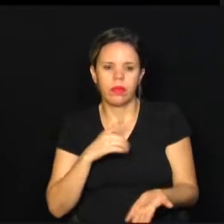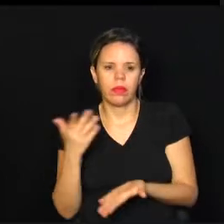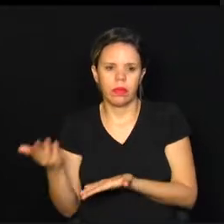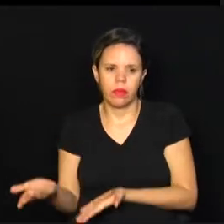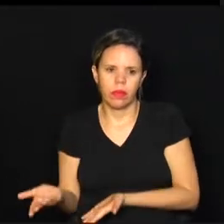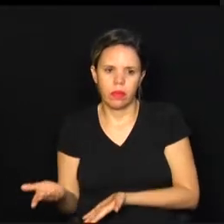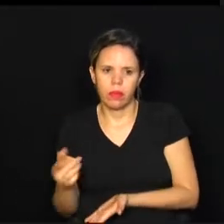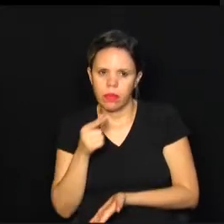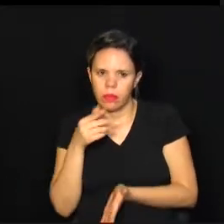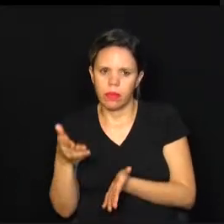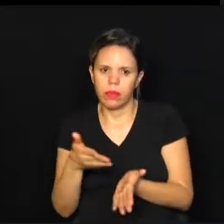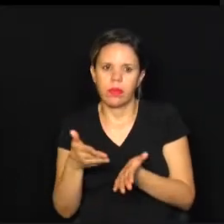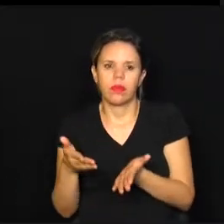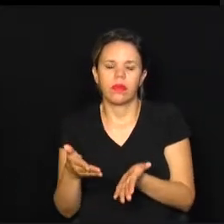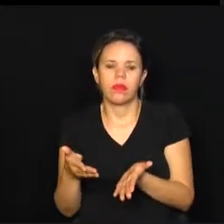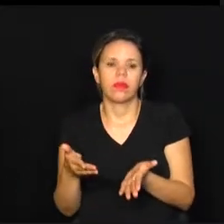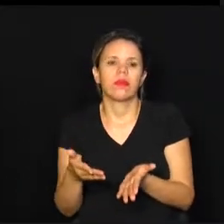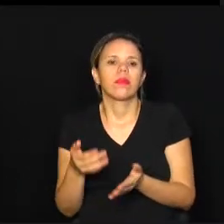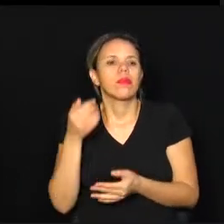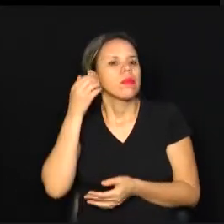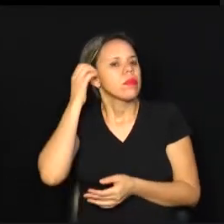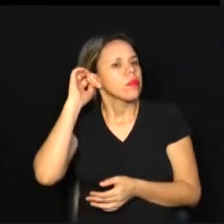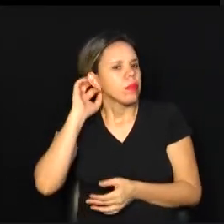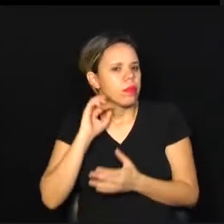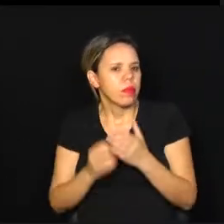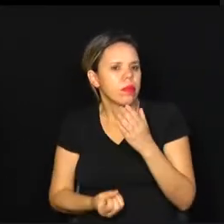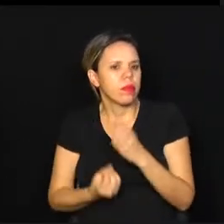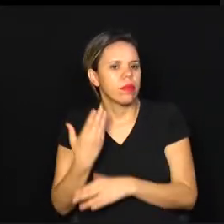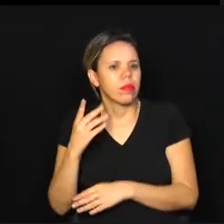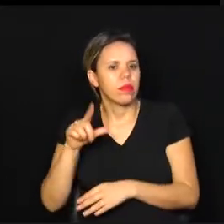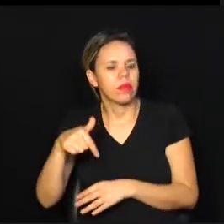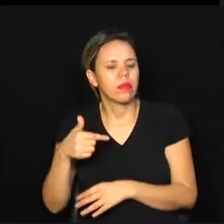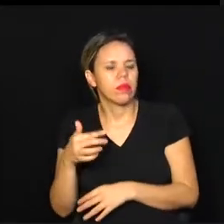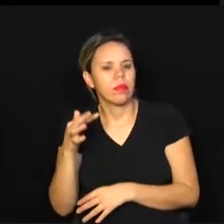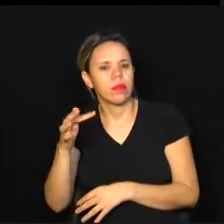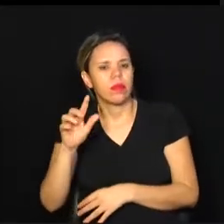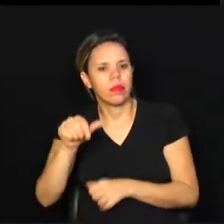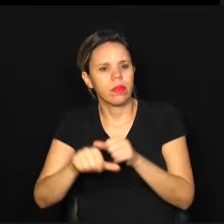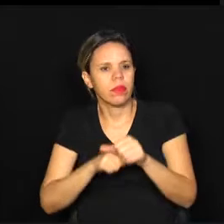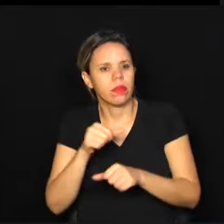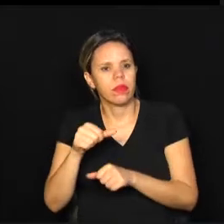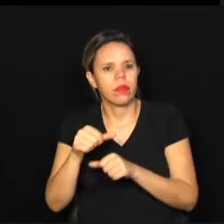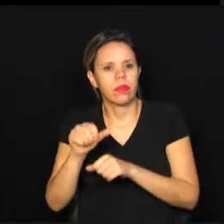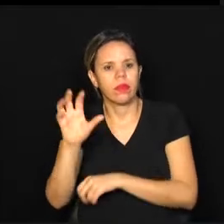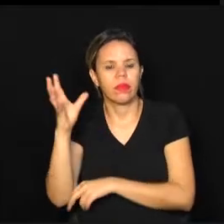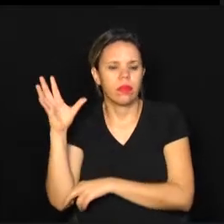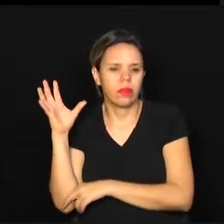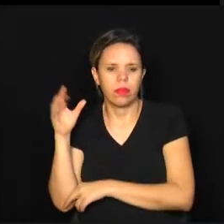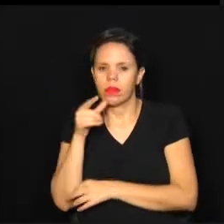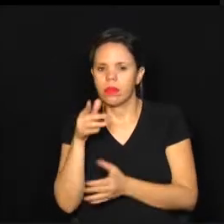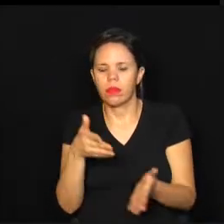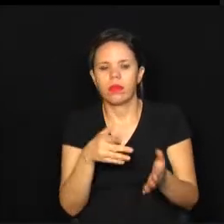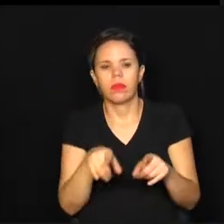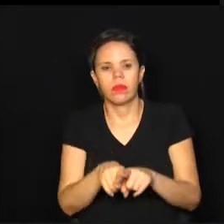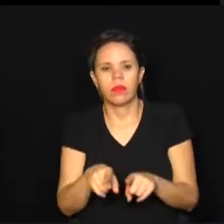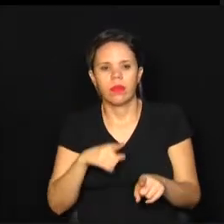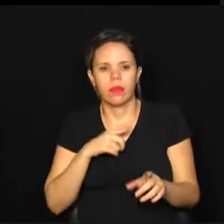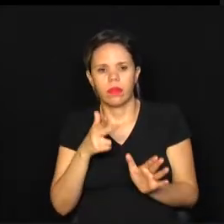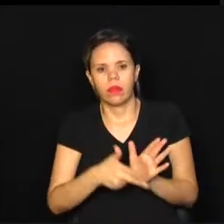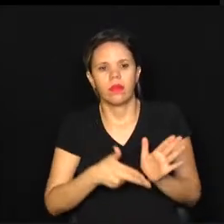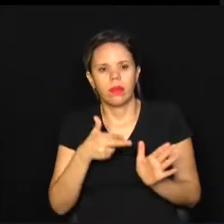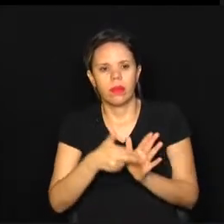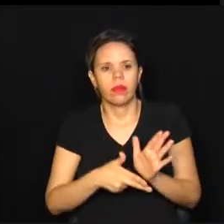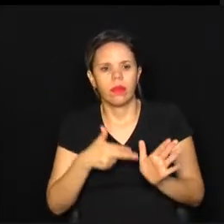Rio Capivari, uma atividade ceramista, né, que vai acontecer mais para frente, que muda essa paisagem do rio. Aí a gente tem a ferrovia,